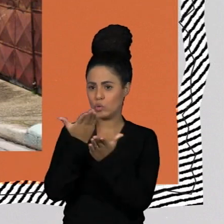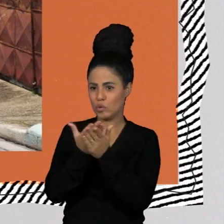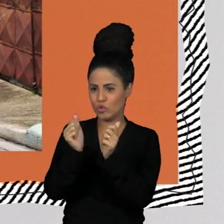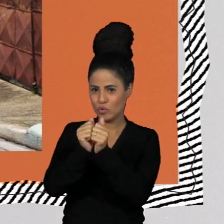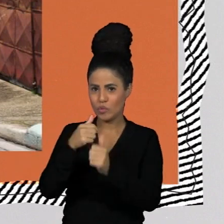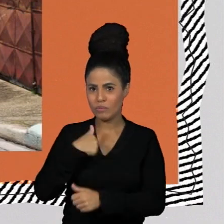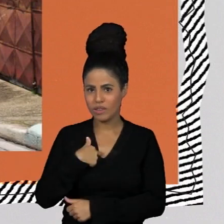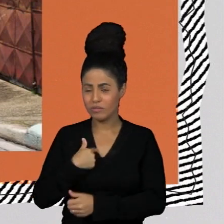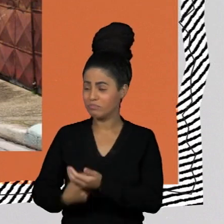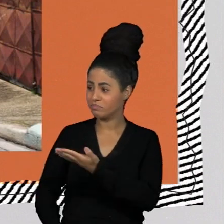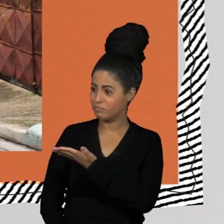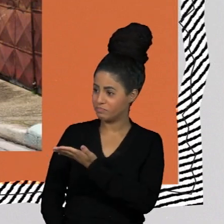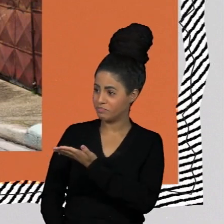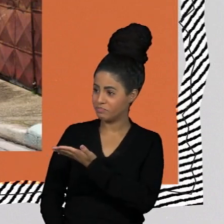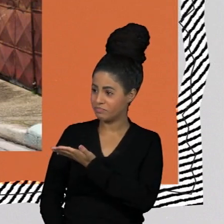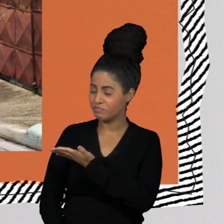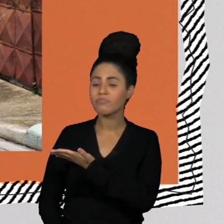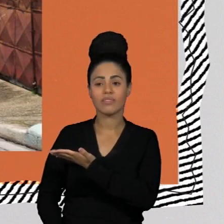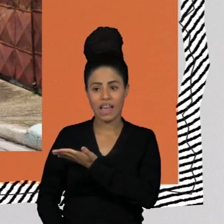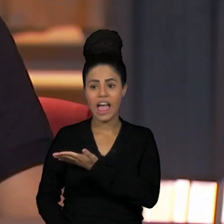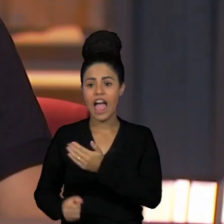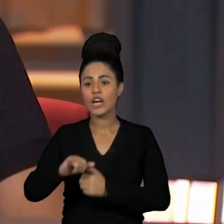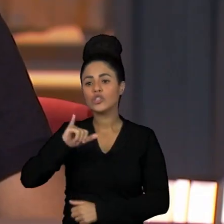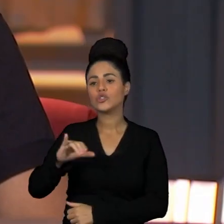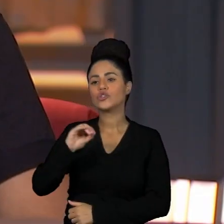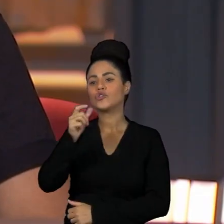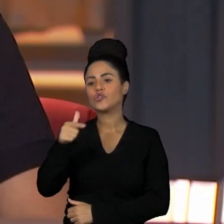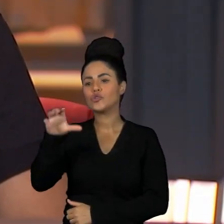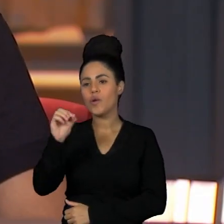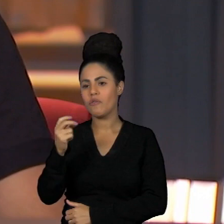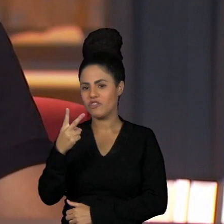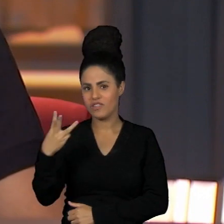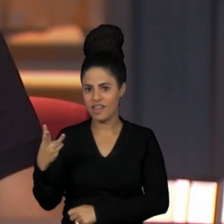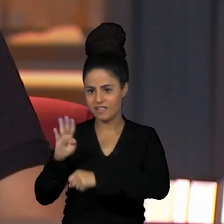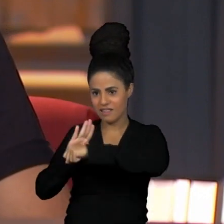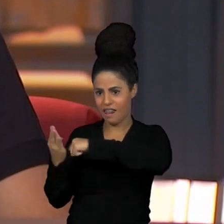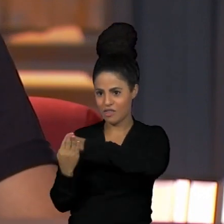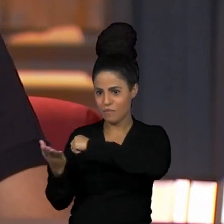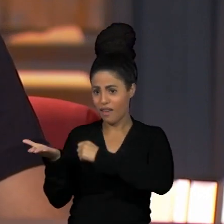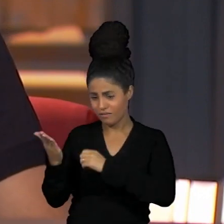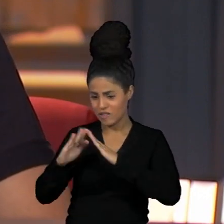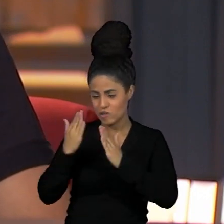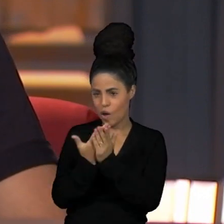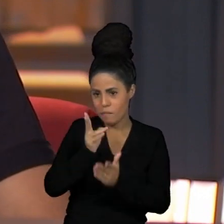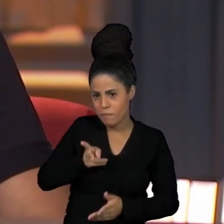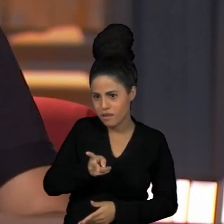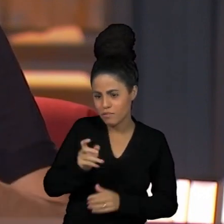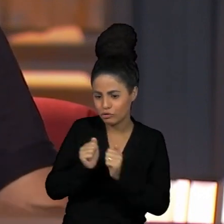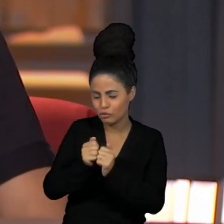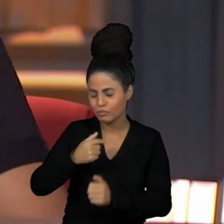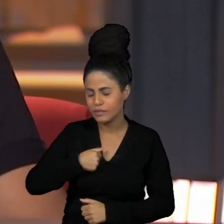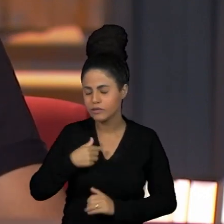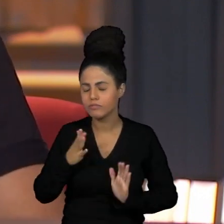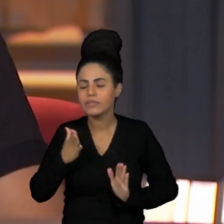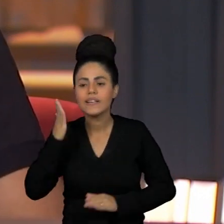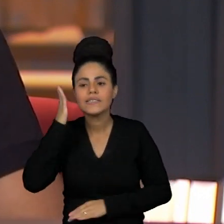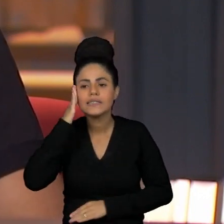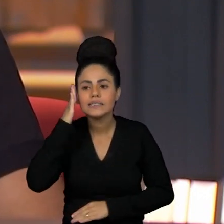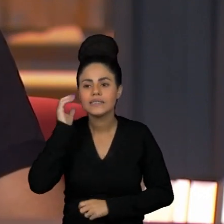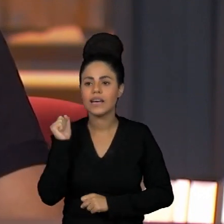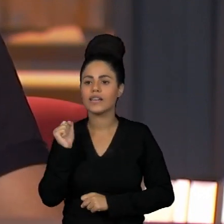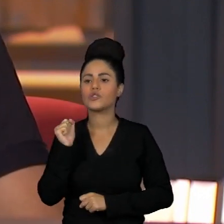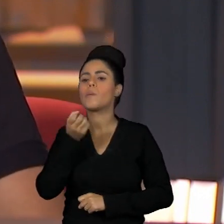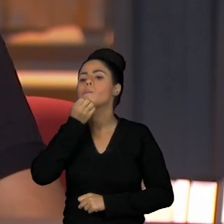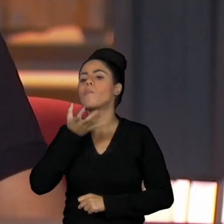comigo no Jardim João 23, escola estadual do bairro. Que, por incrível que pareça, saiu numa TV